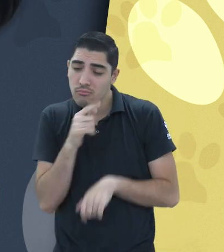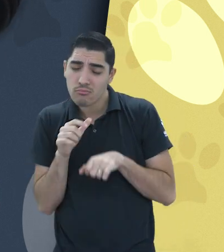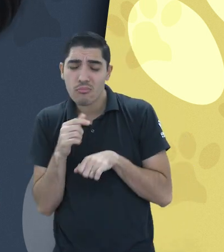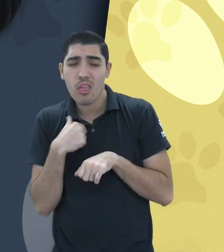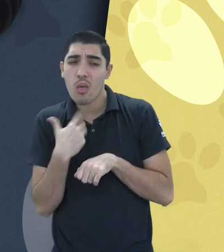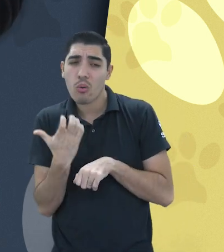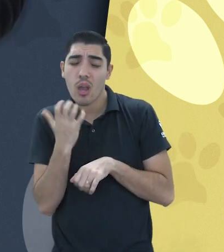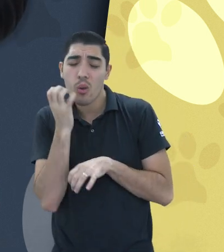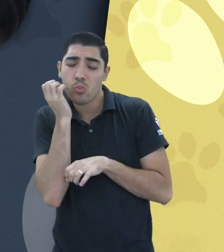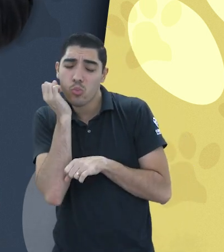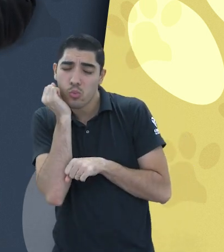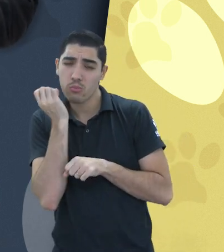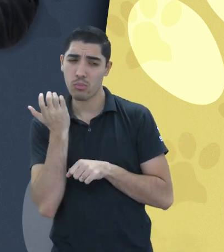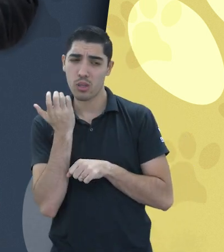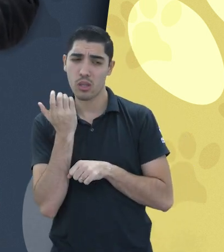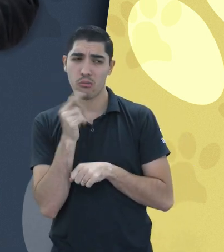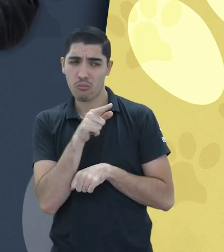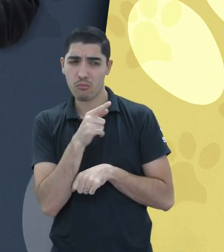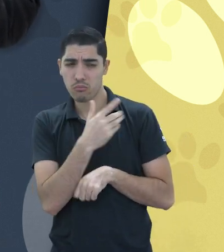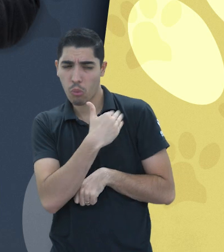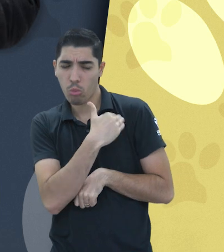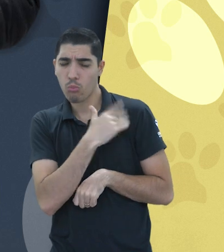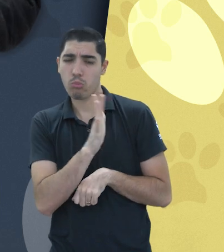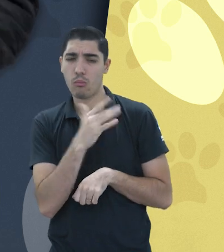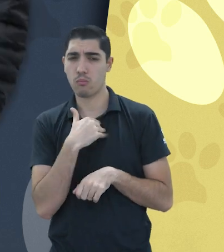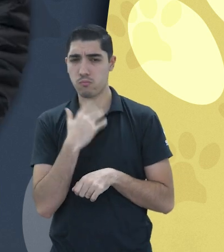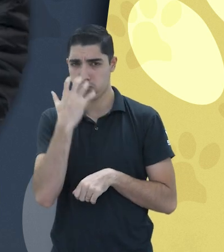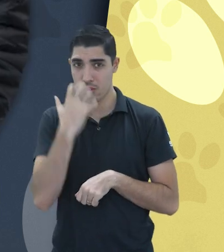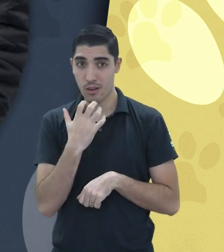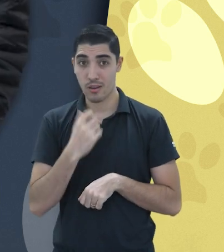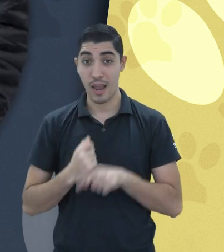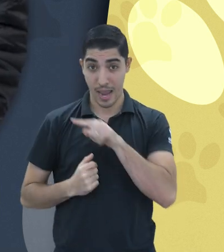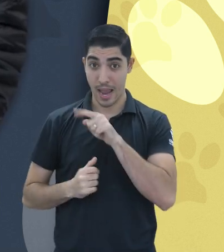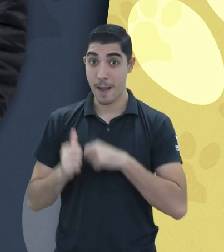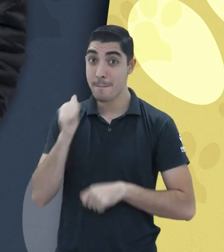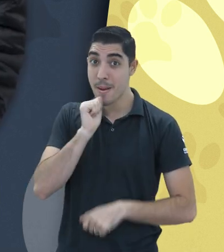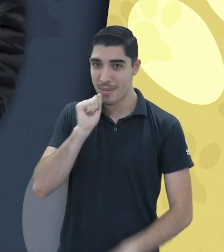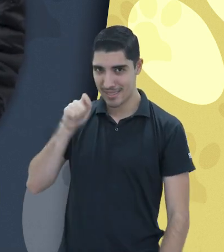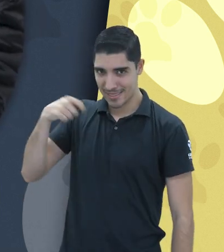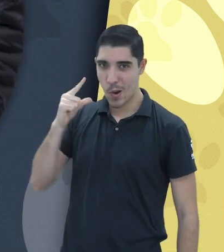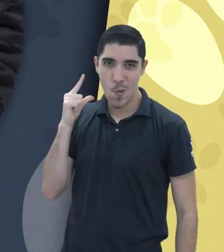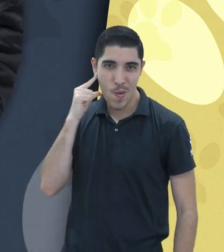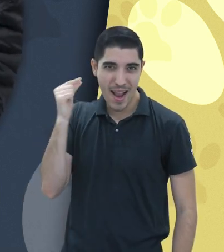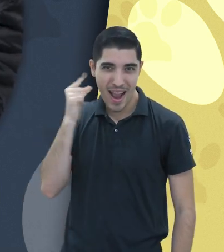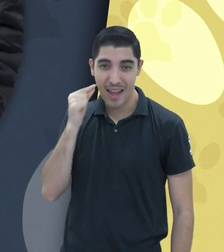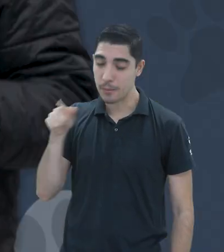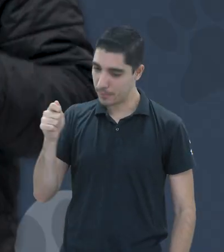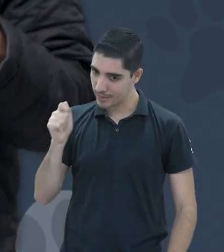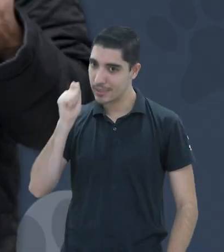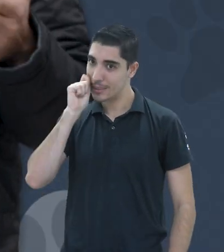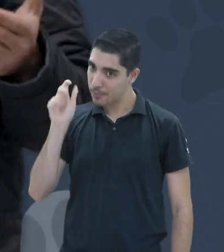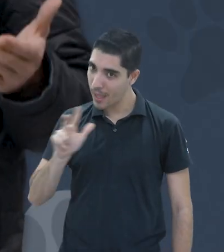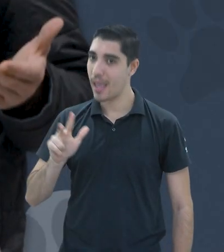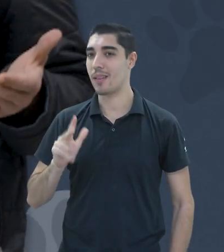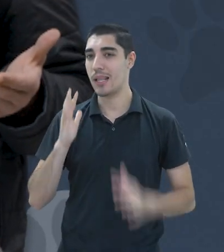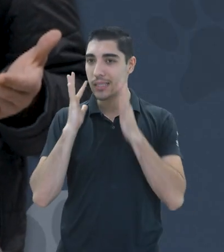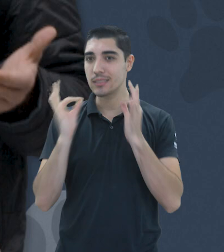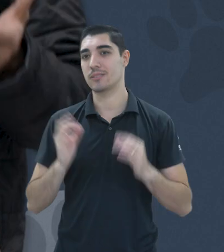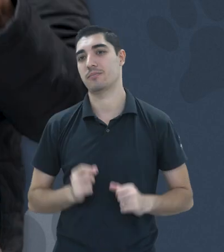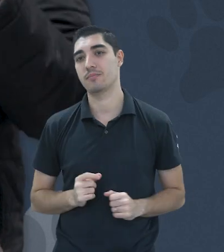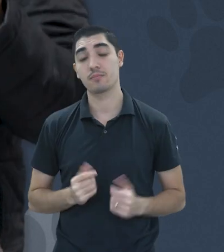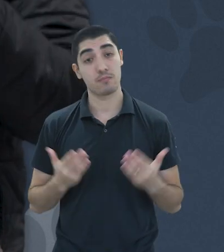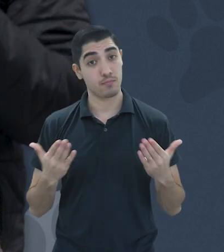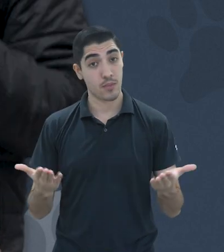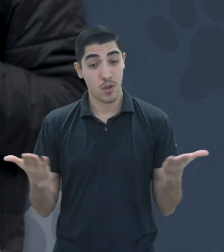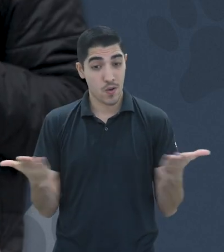deixa dormir, senão eu vou ficar de mau humor. É bom a mamãe dela, a Ana, ficar esperta, hein, Ana? E pra fechar por